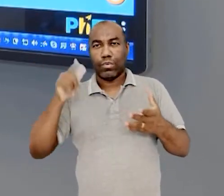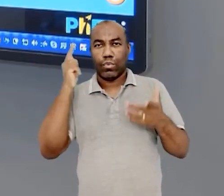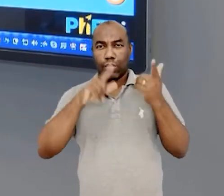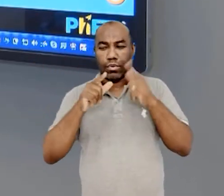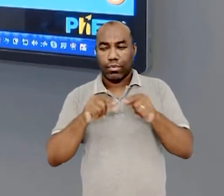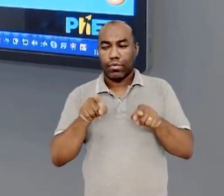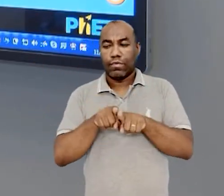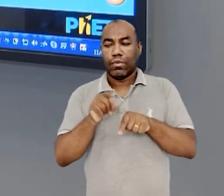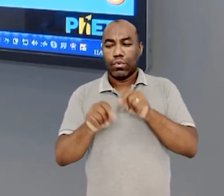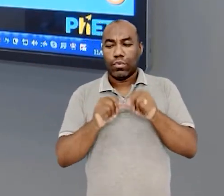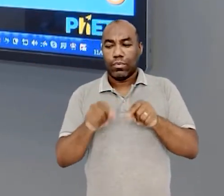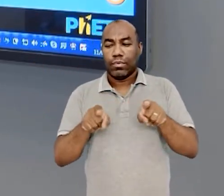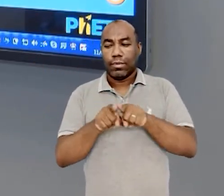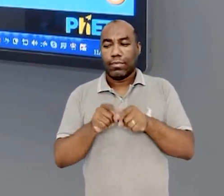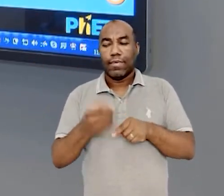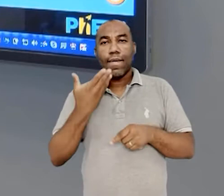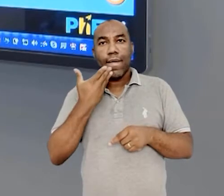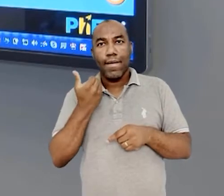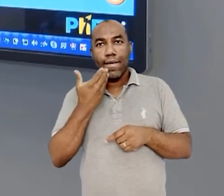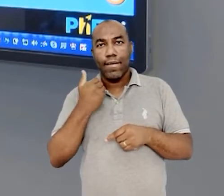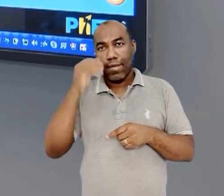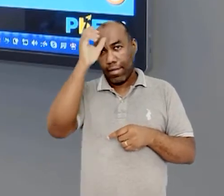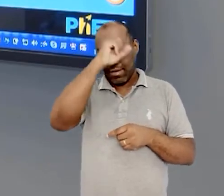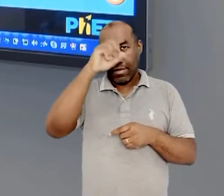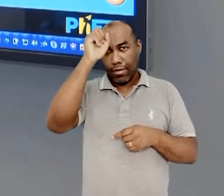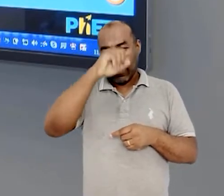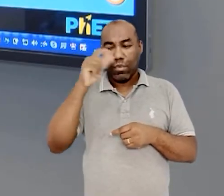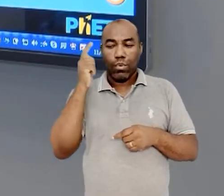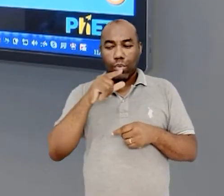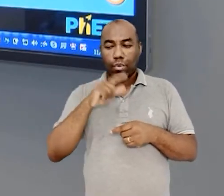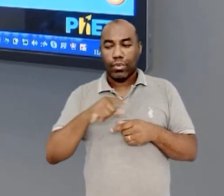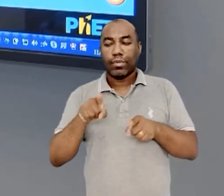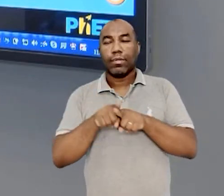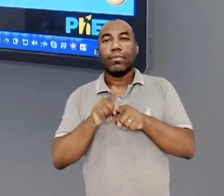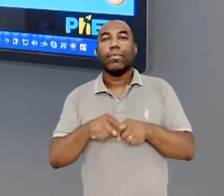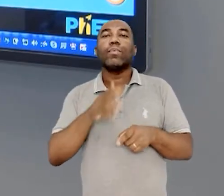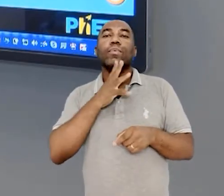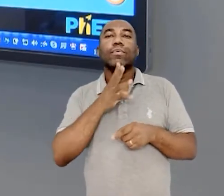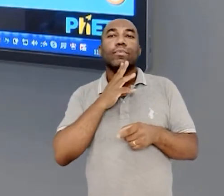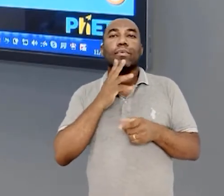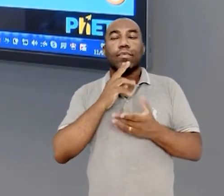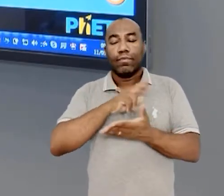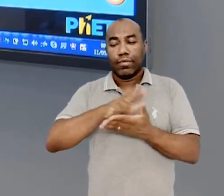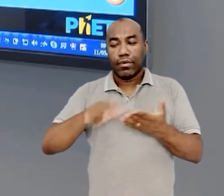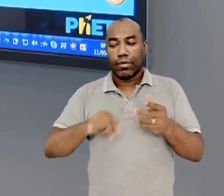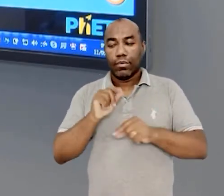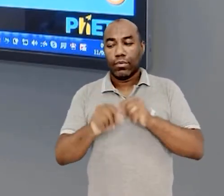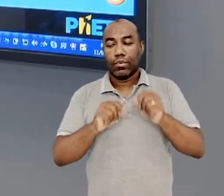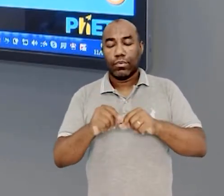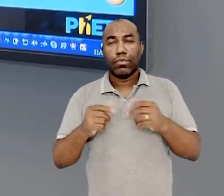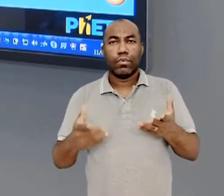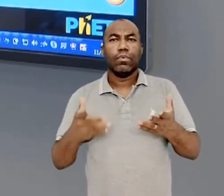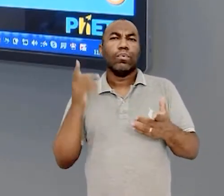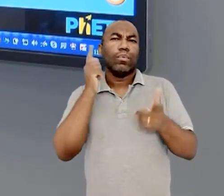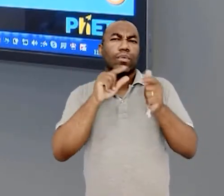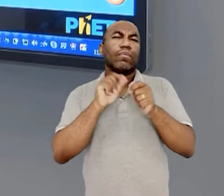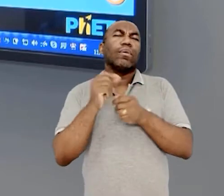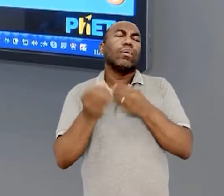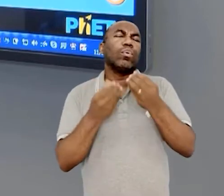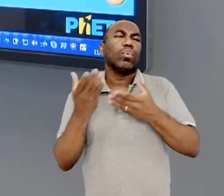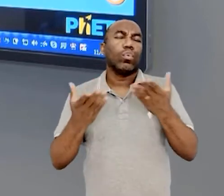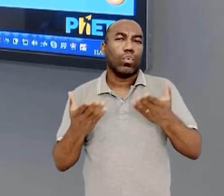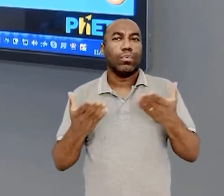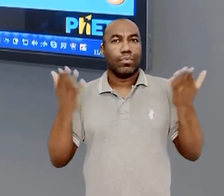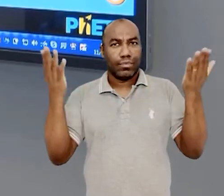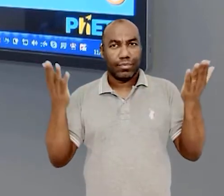ser maker. O que é? Aprender fazendo, ter conhecimento. E o PET colorado permite